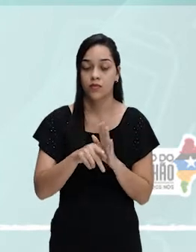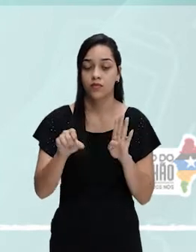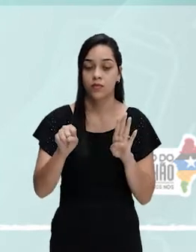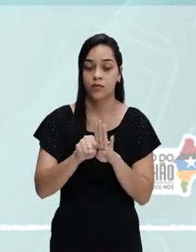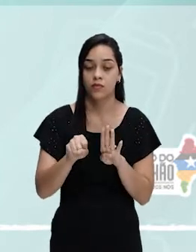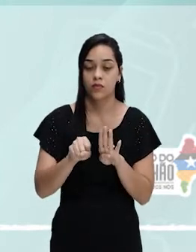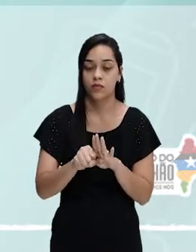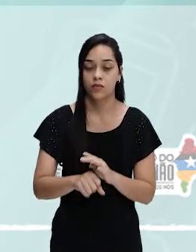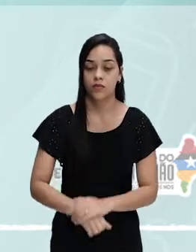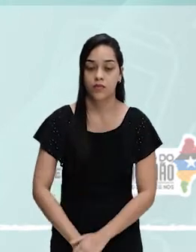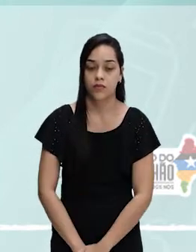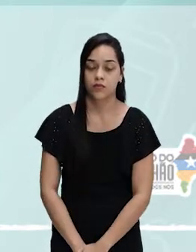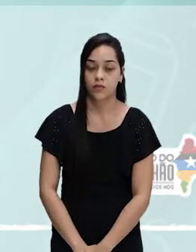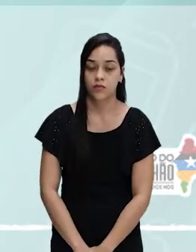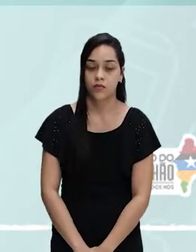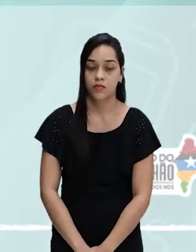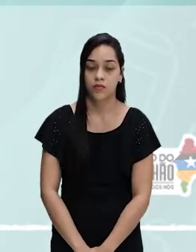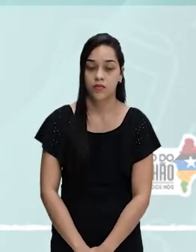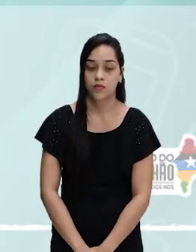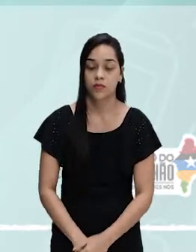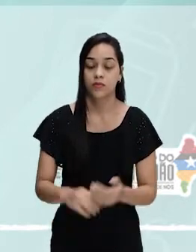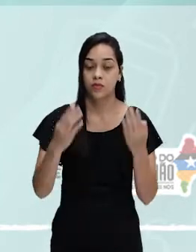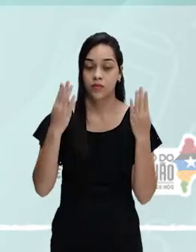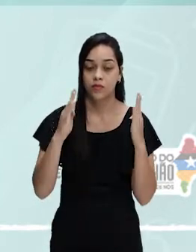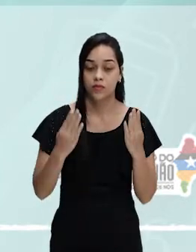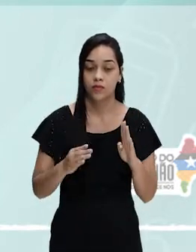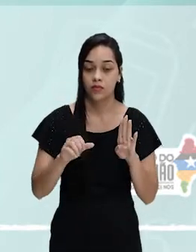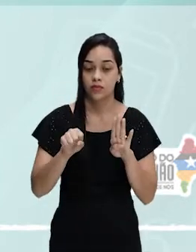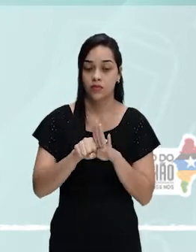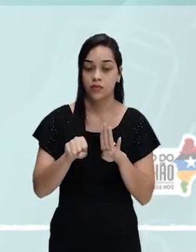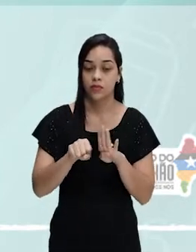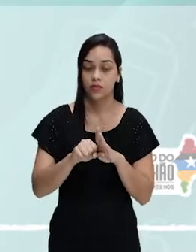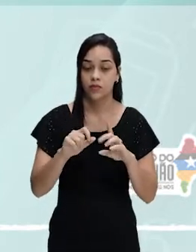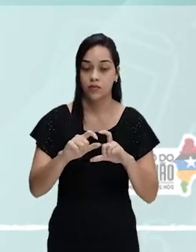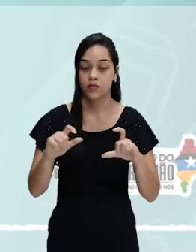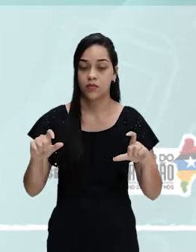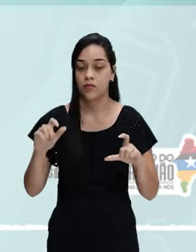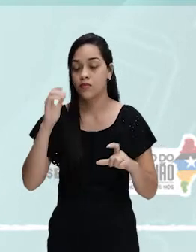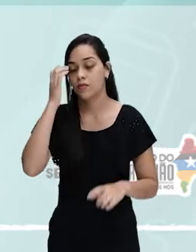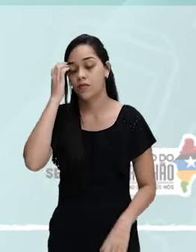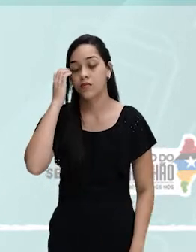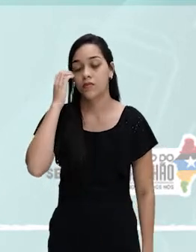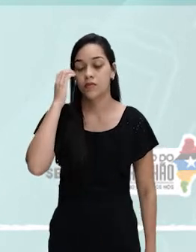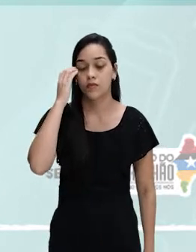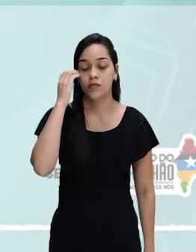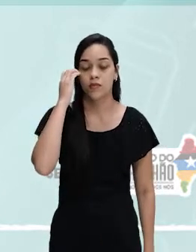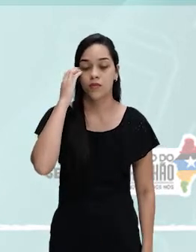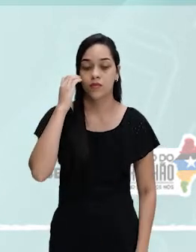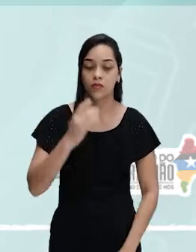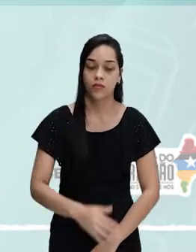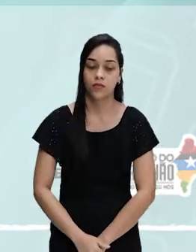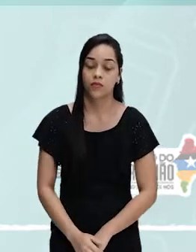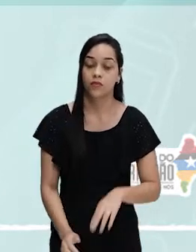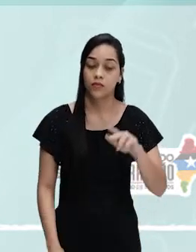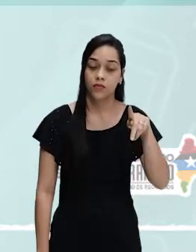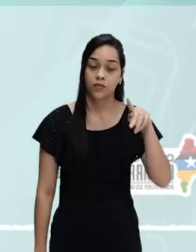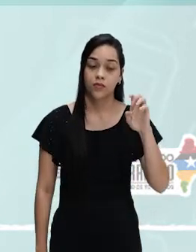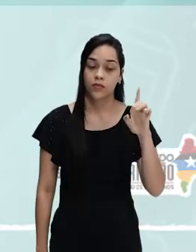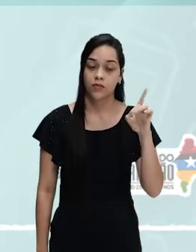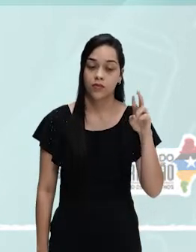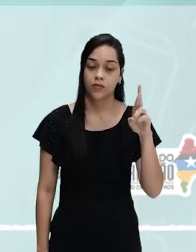dos substantivos. Analise os substantivos em destaque das orações a seguir. Ó.